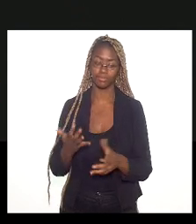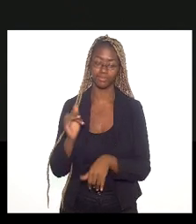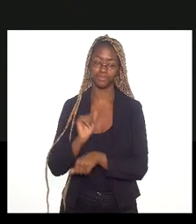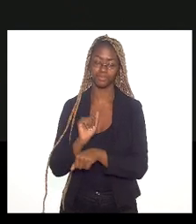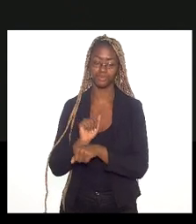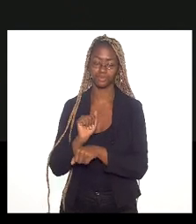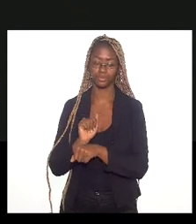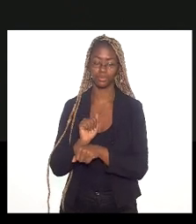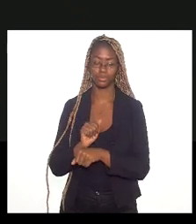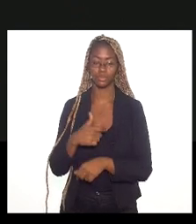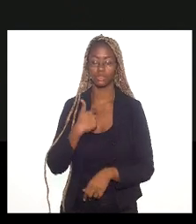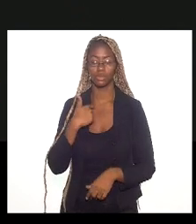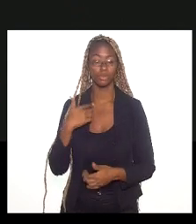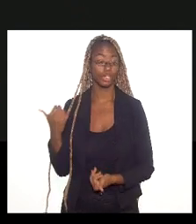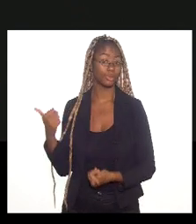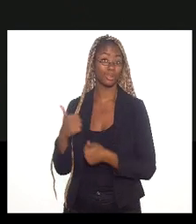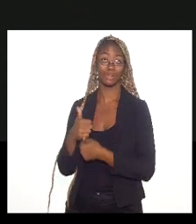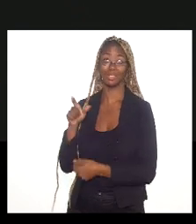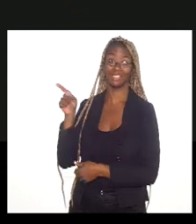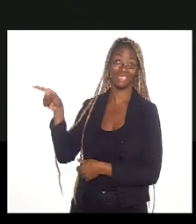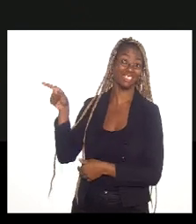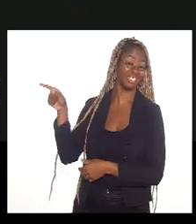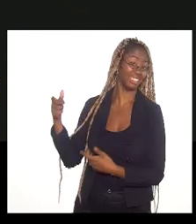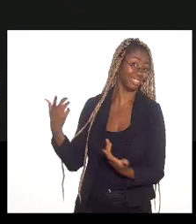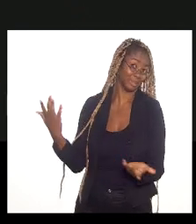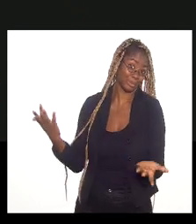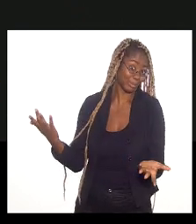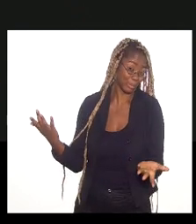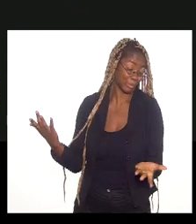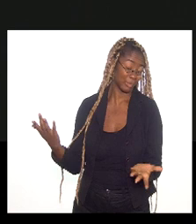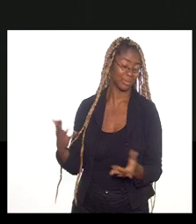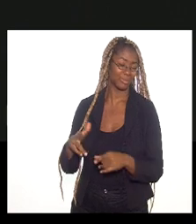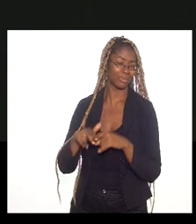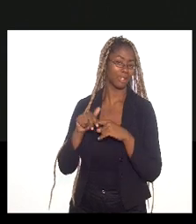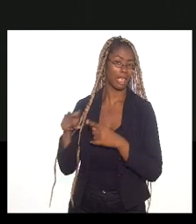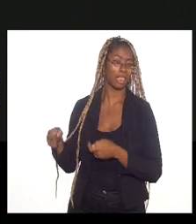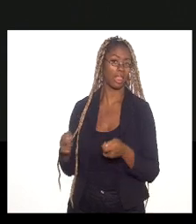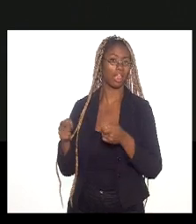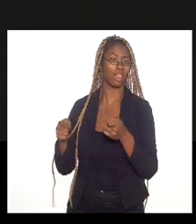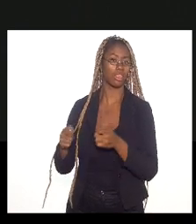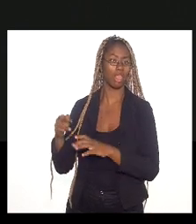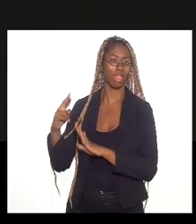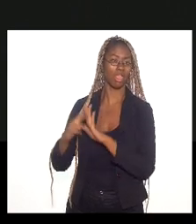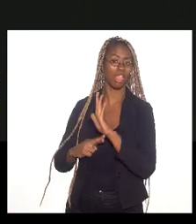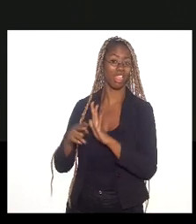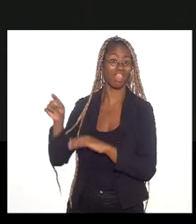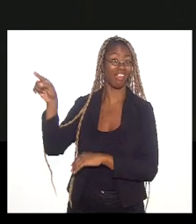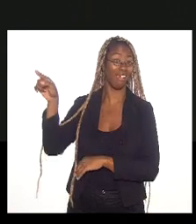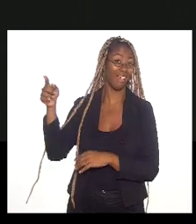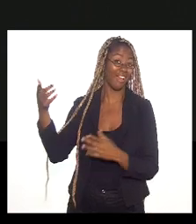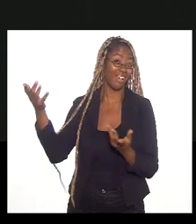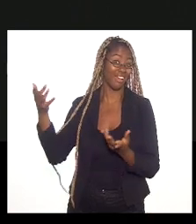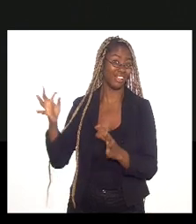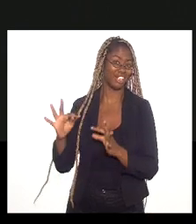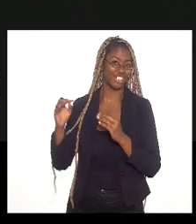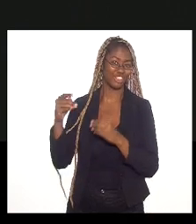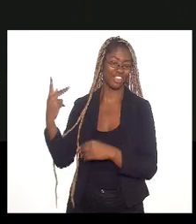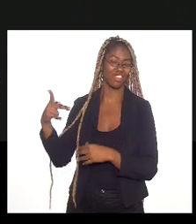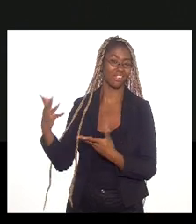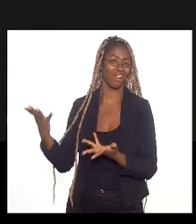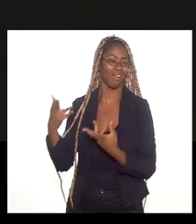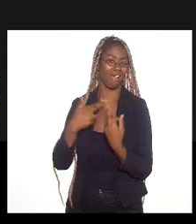não podemos substituí-lo, porque quem tem o comando da relatoria é ele. É verdade, não tem